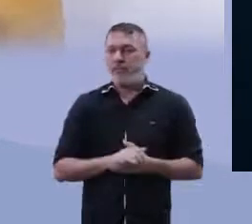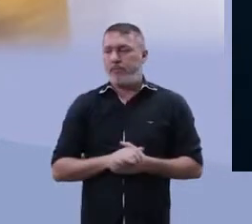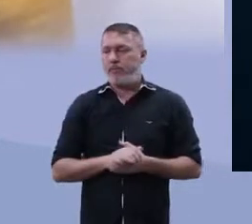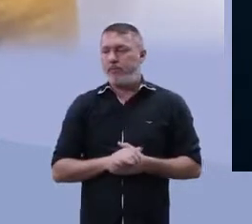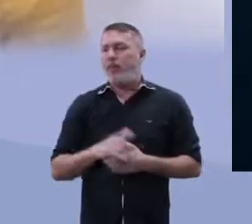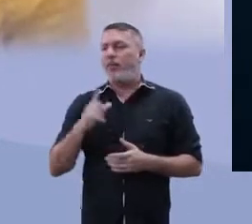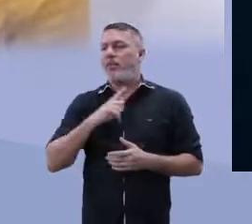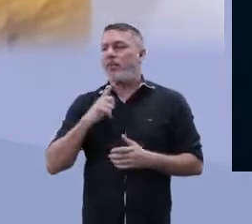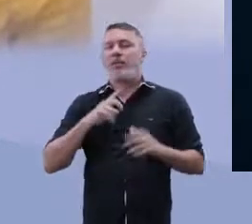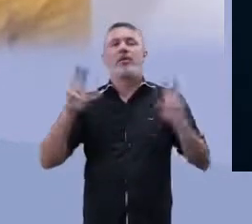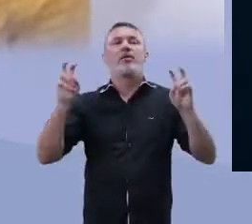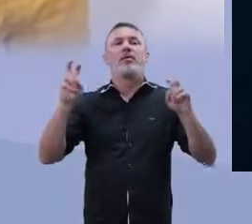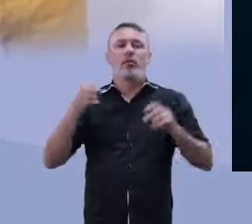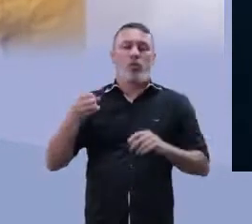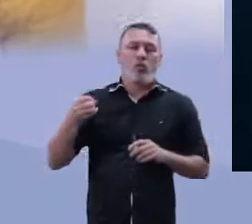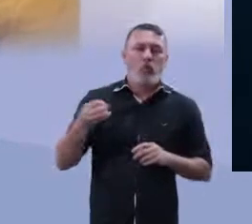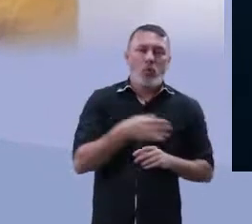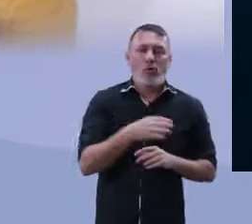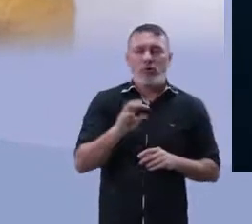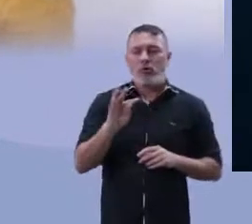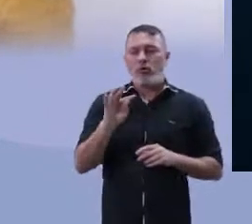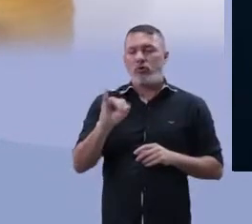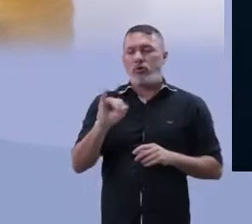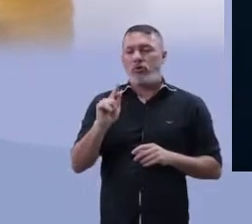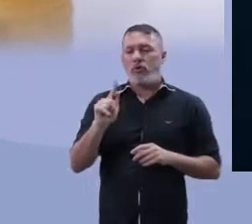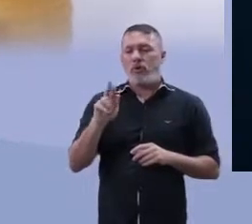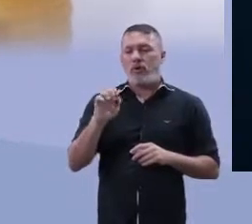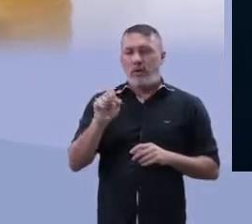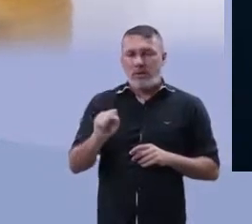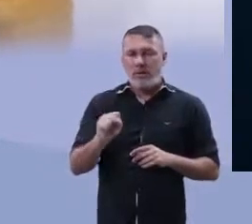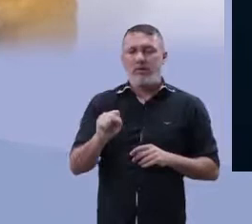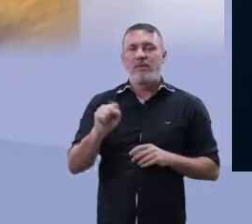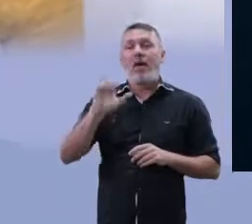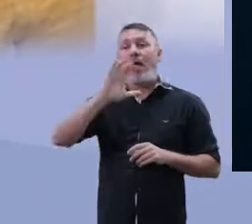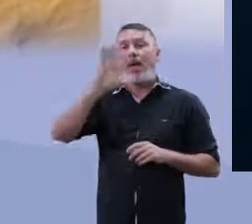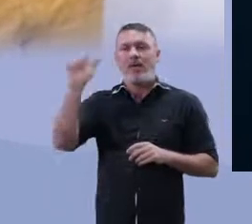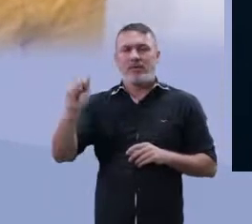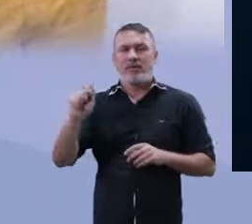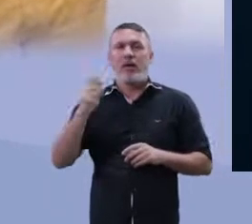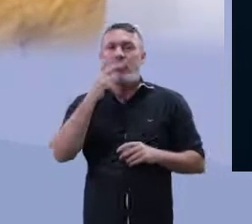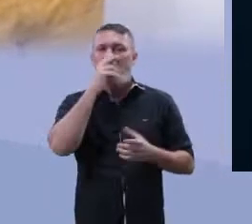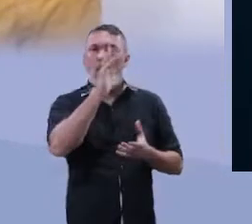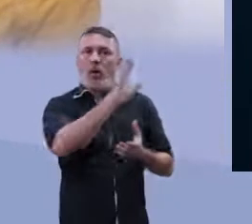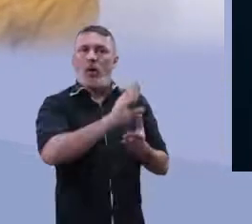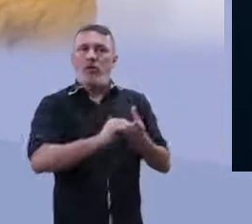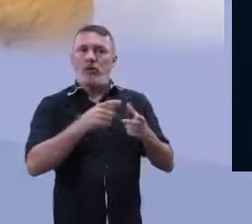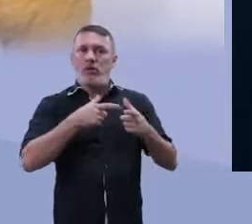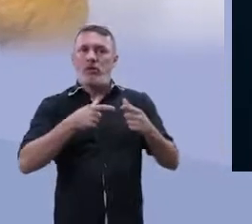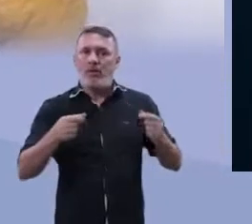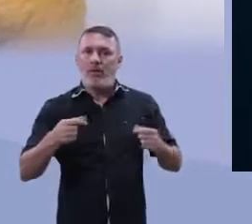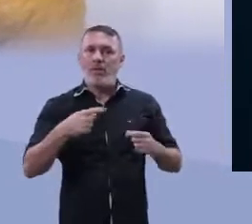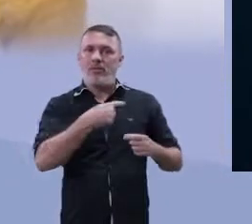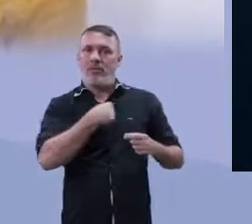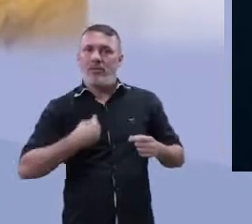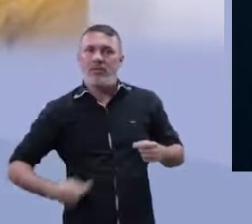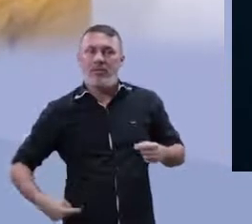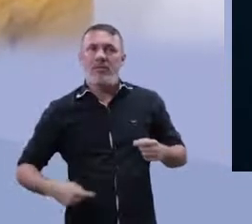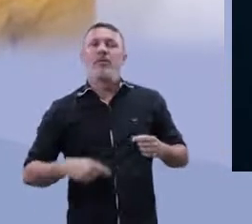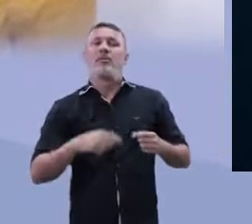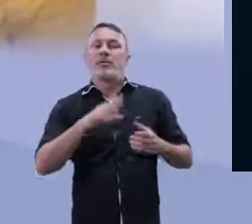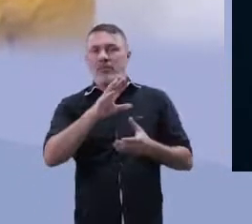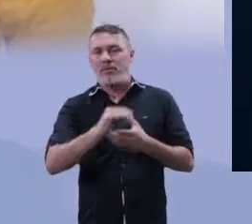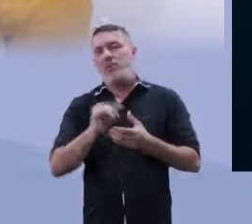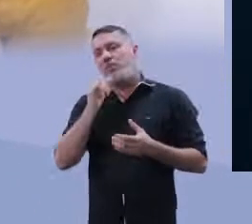rastro dos tigres asiáticos, também resolveram se desenvolver, né, abrindo suas portas, né, às empresas